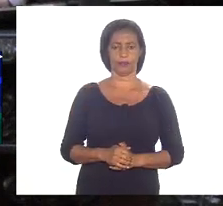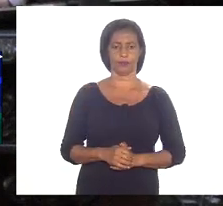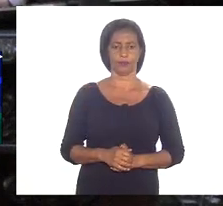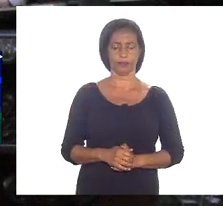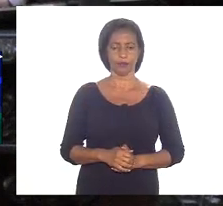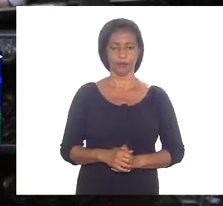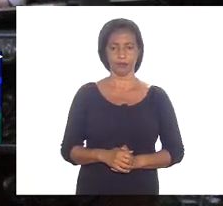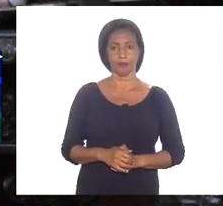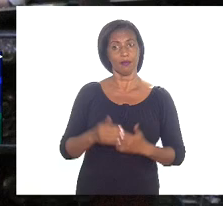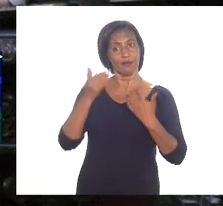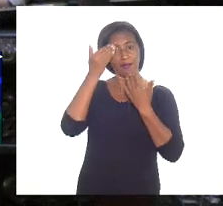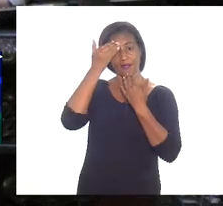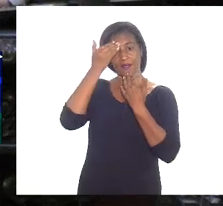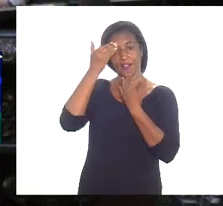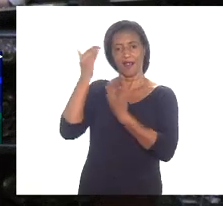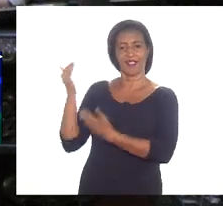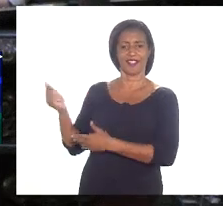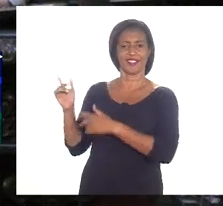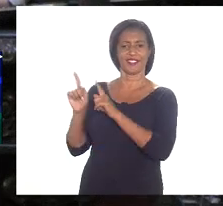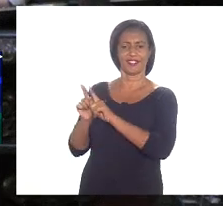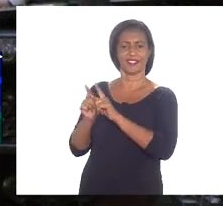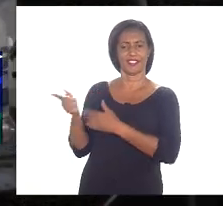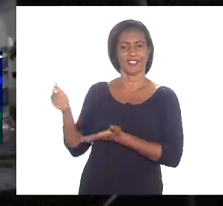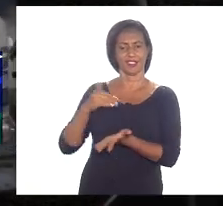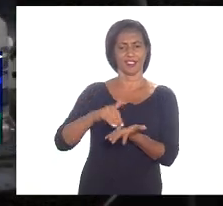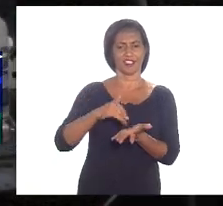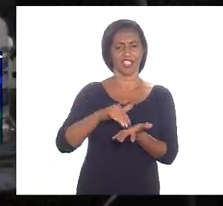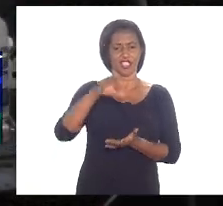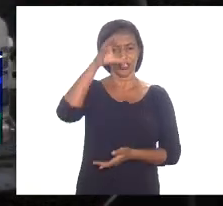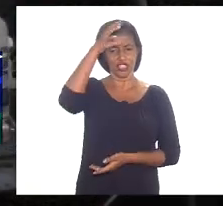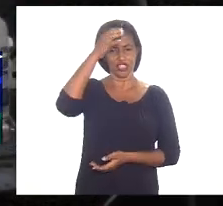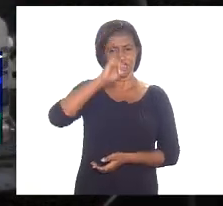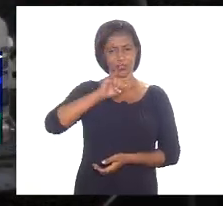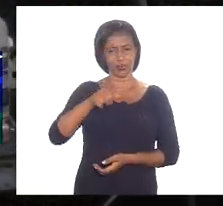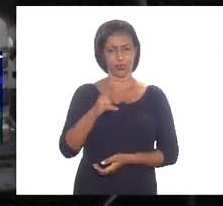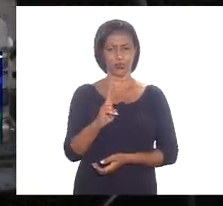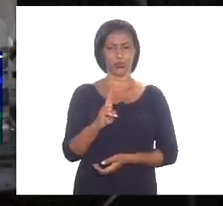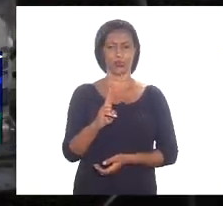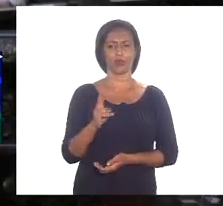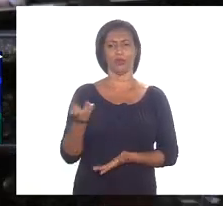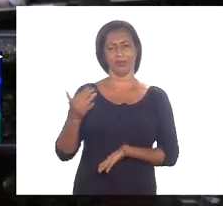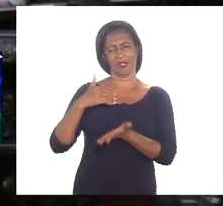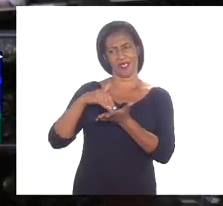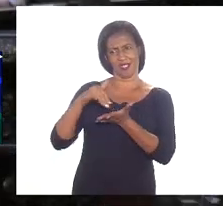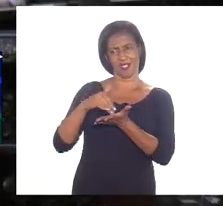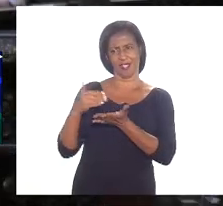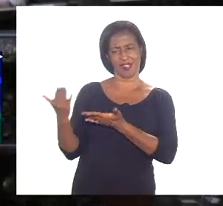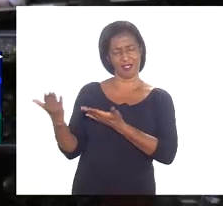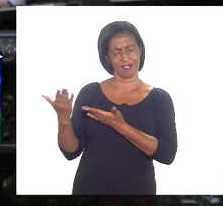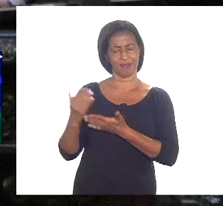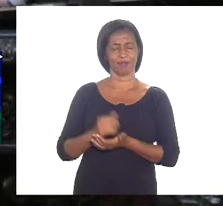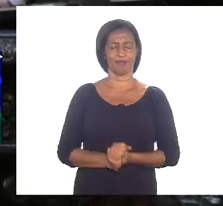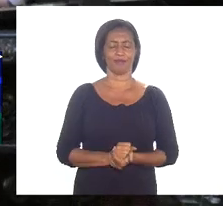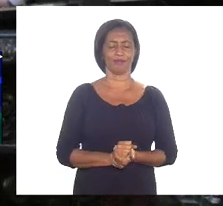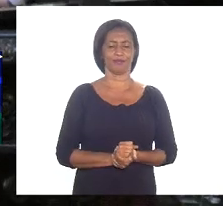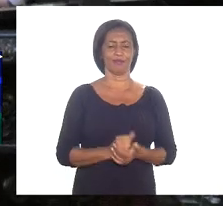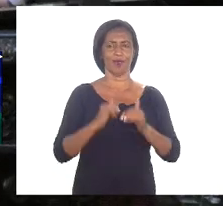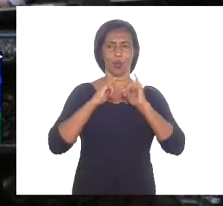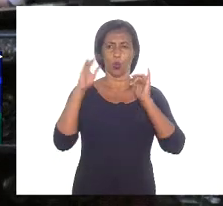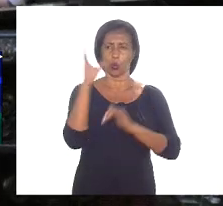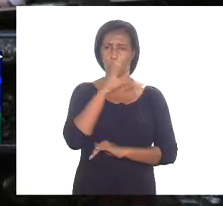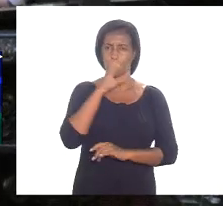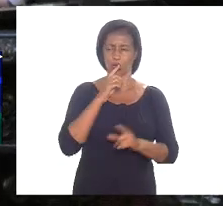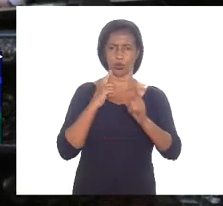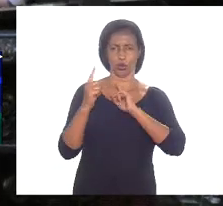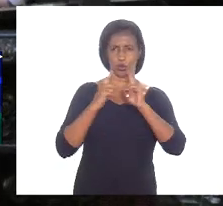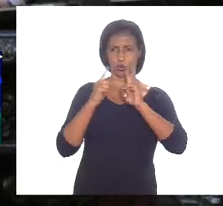regime de e agradecer também a tia Ju tem secretariado aqui a eleição obrigado tia anuncio é regime de